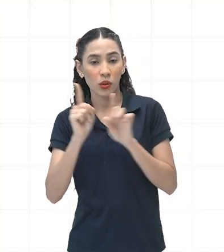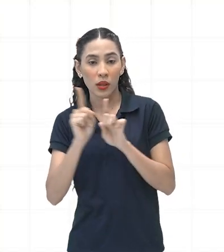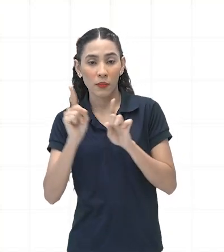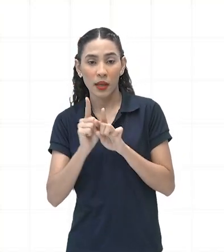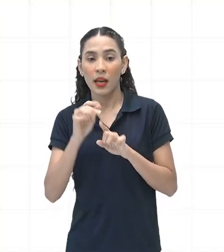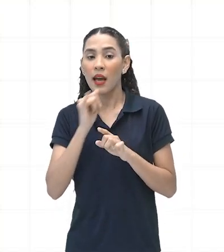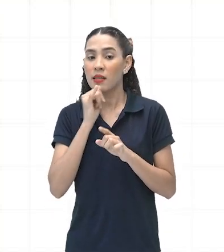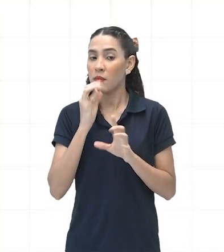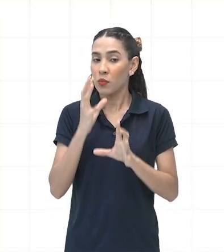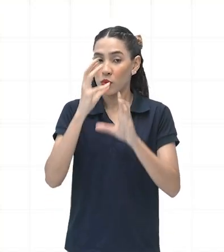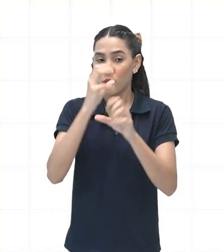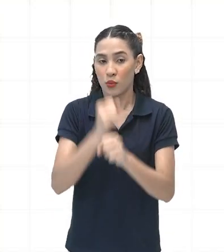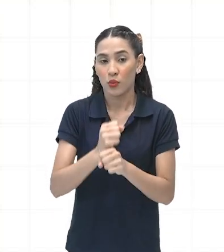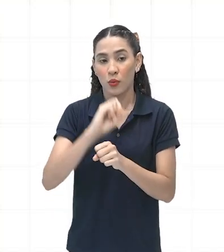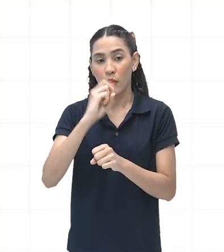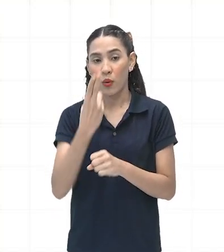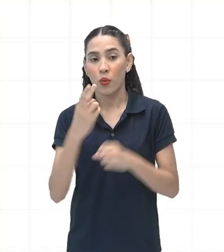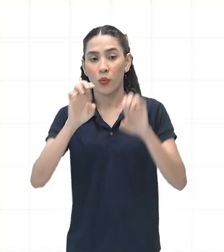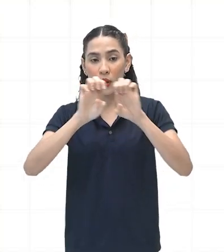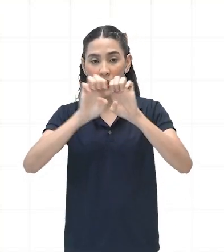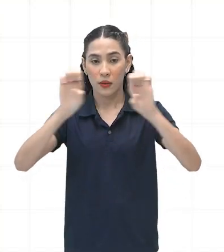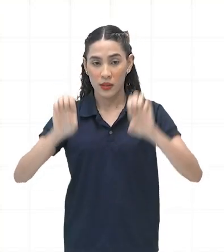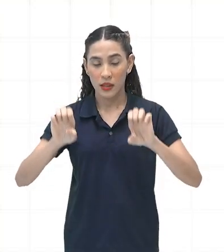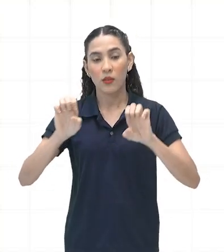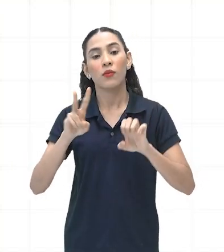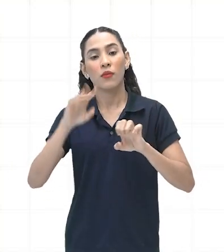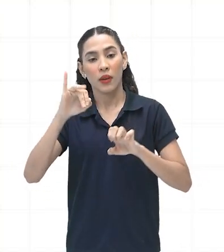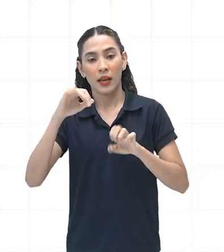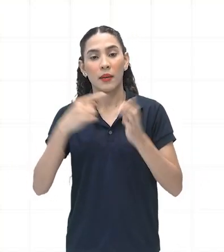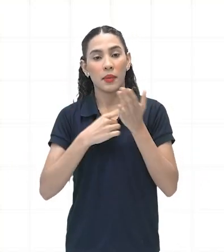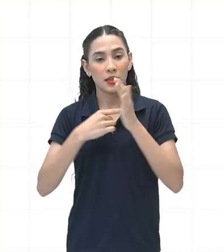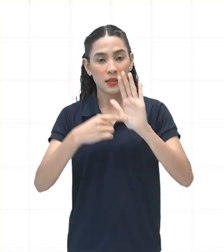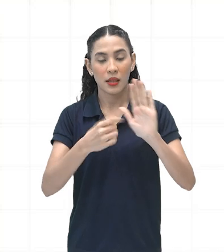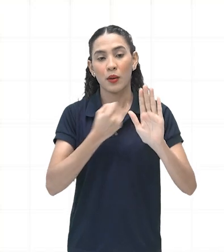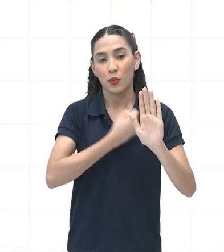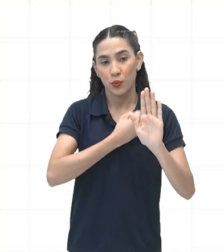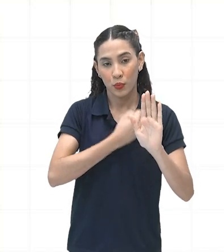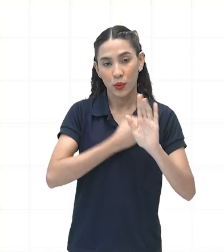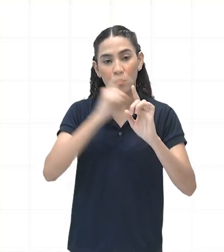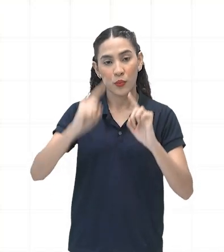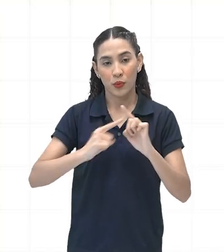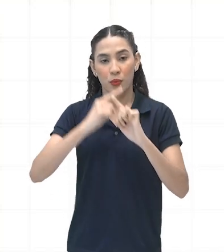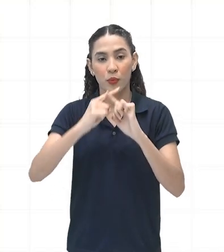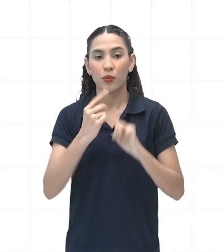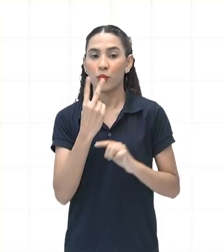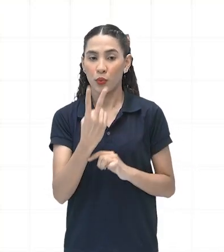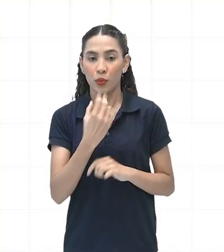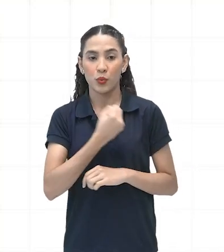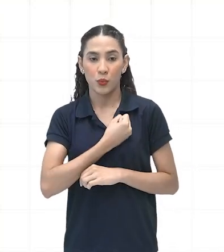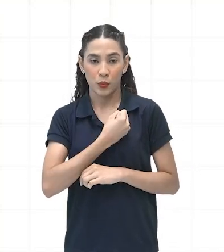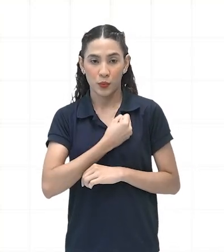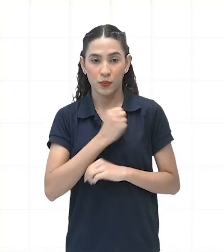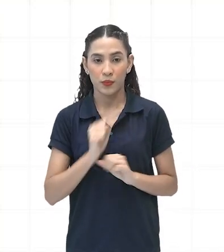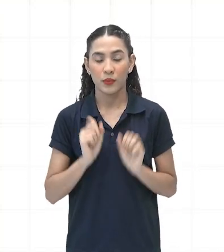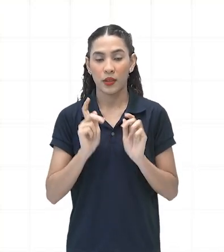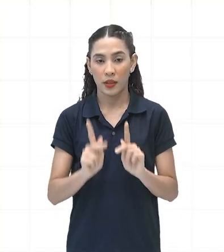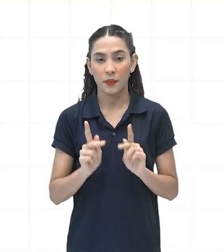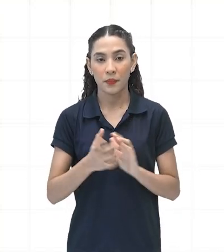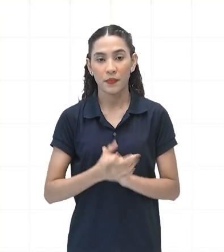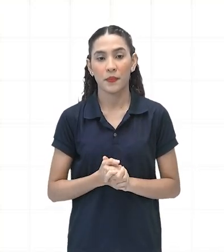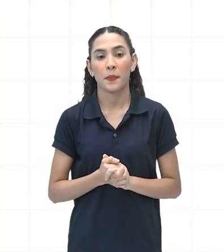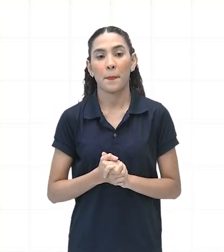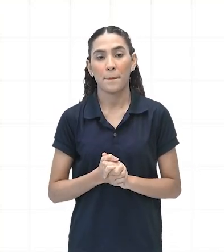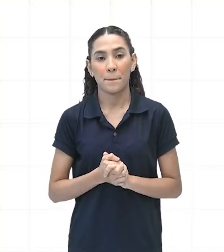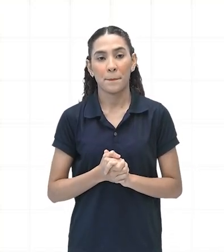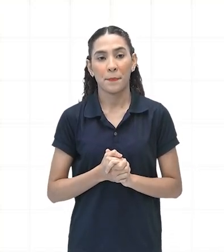determinada soma, uma determinada equação que vai me gerar um número como sendo o produto de dois números. Tudo certo?